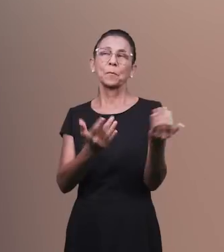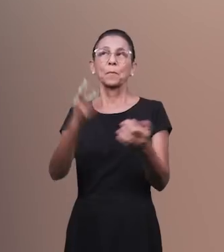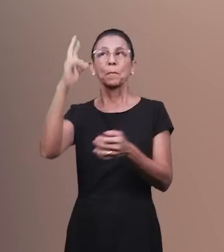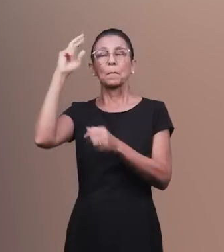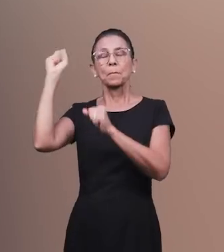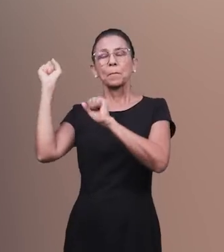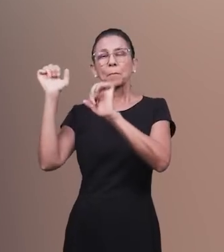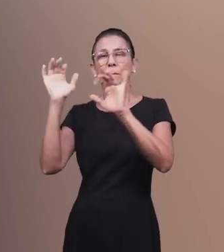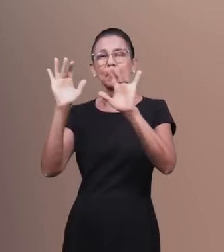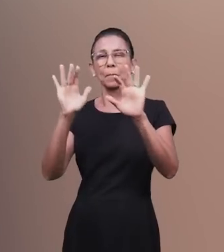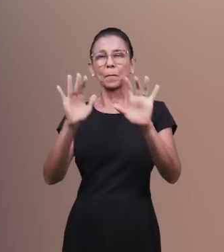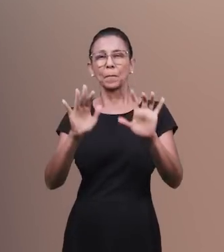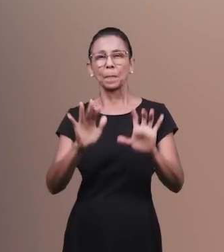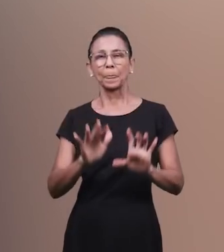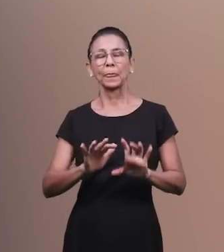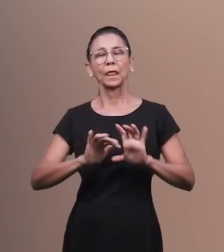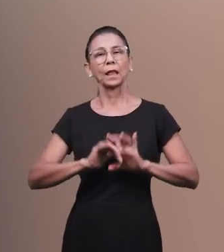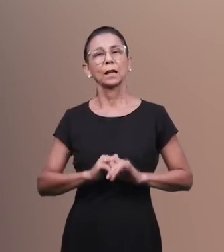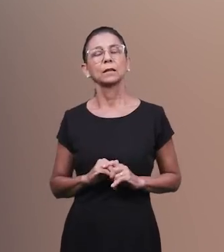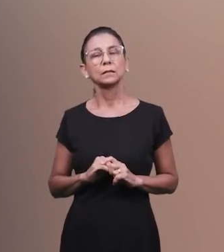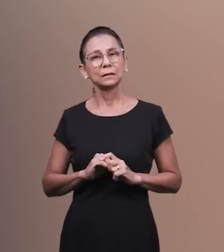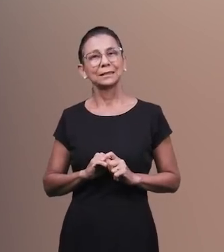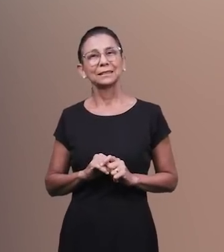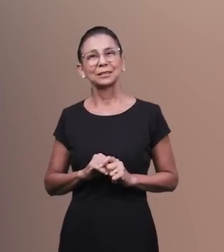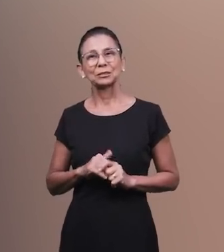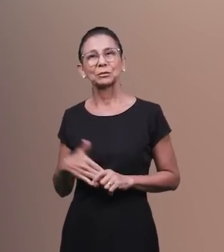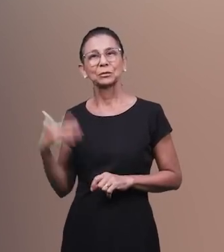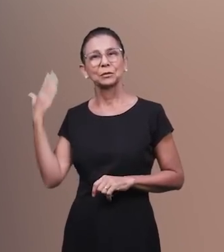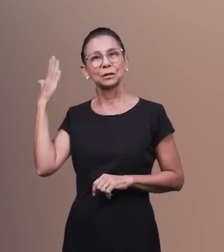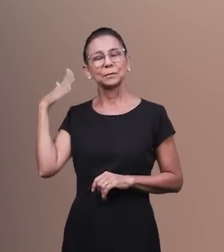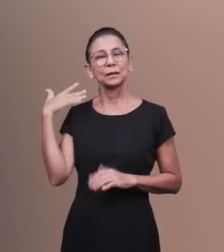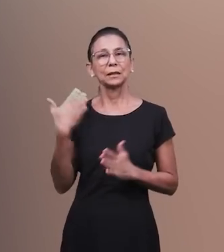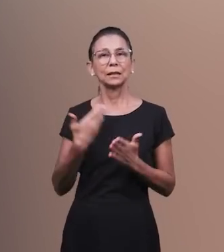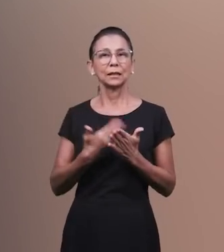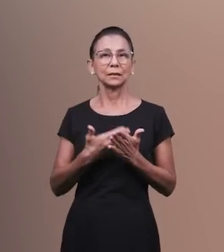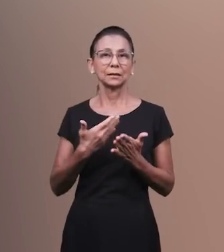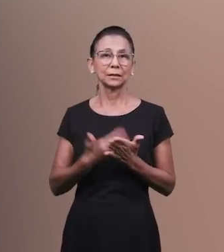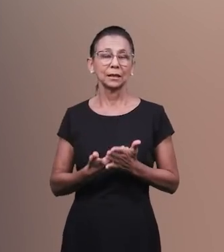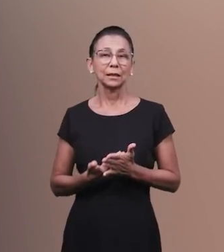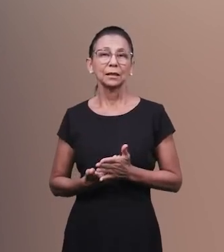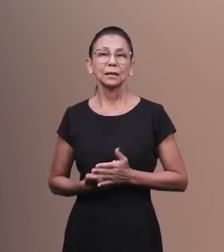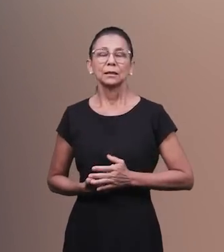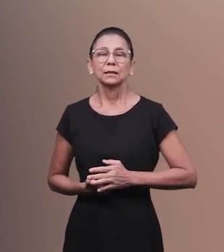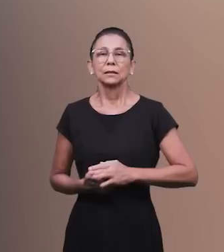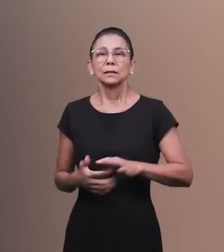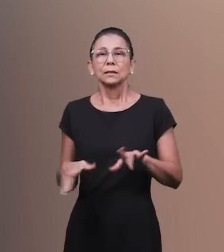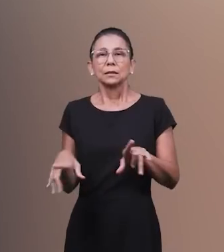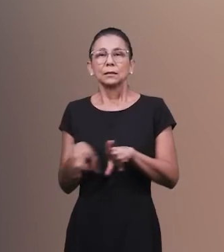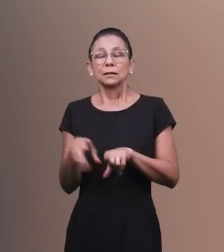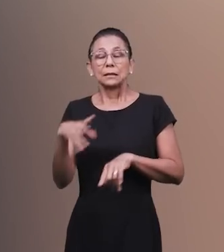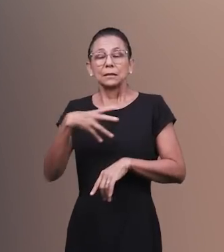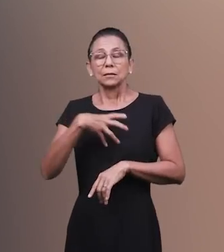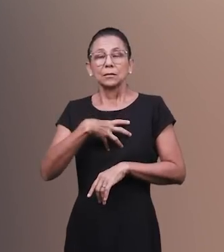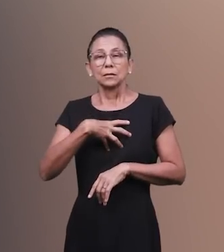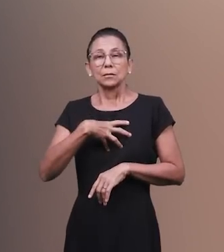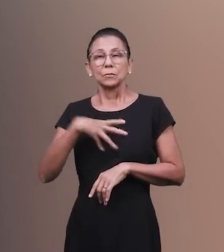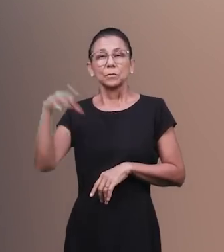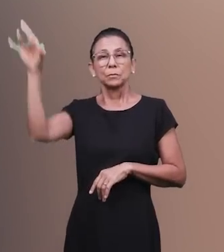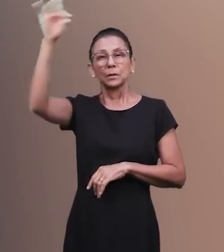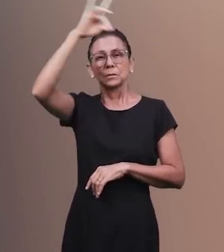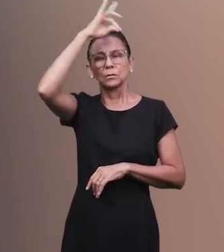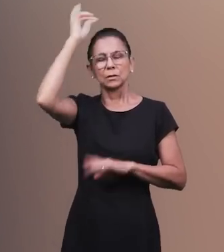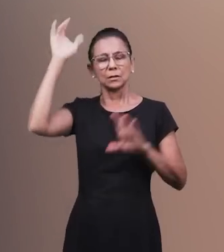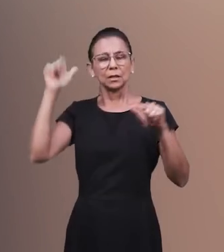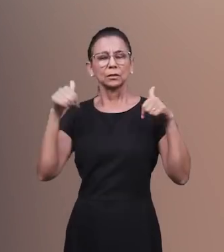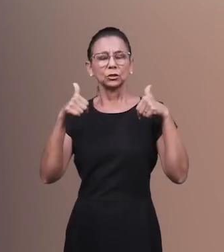abençoado com as mensagens e a presença do Espírito Santo agindo nas nossas vidas